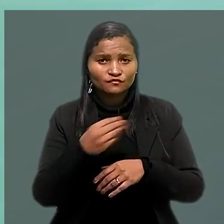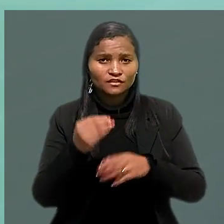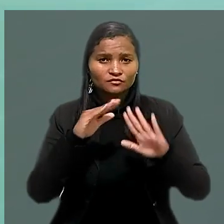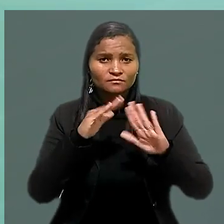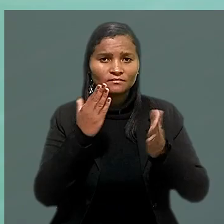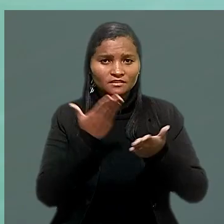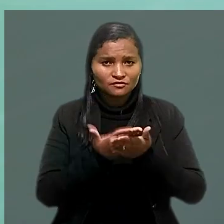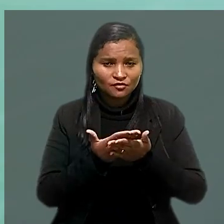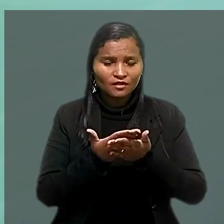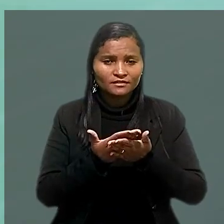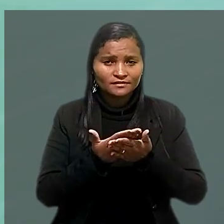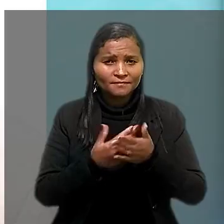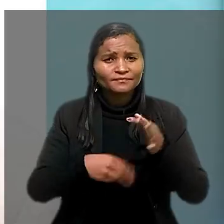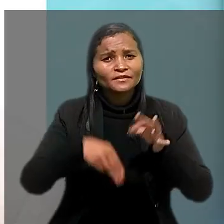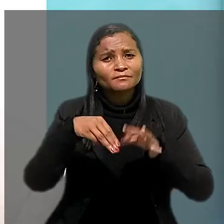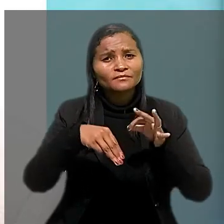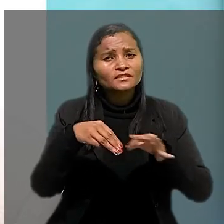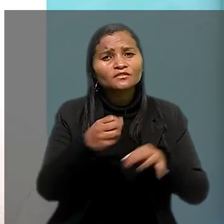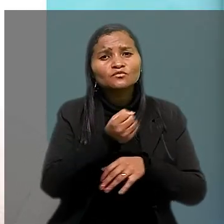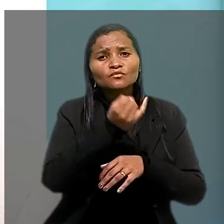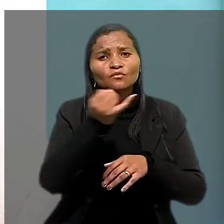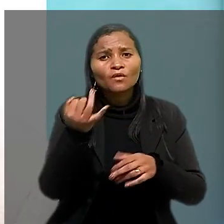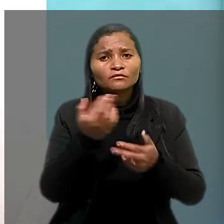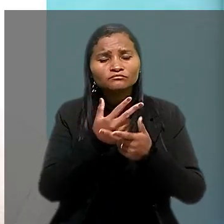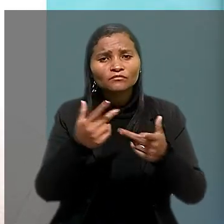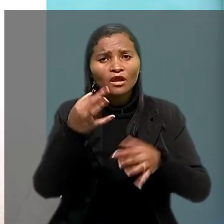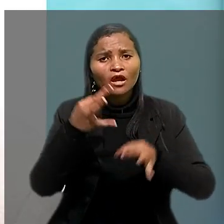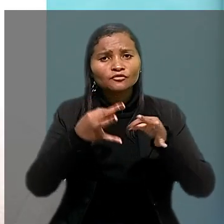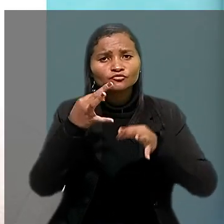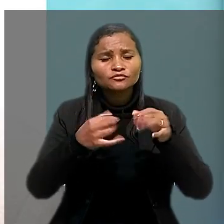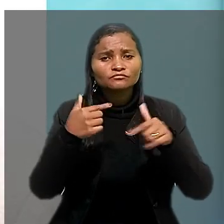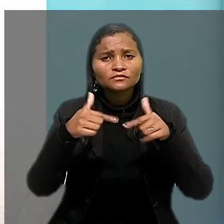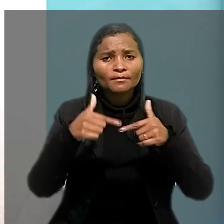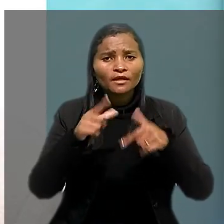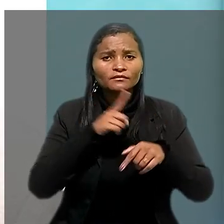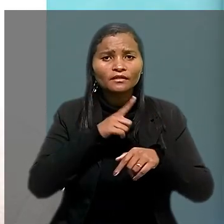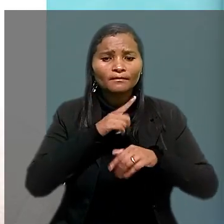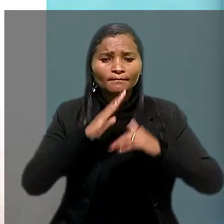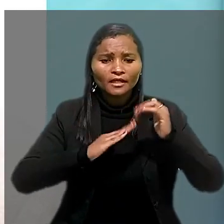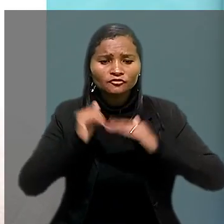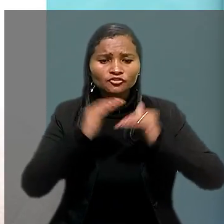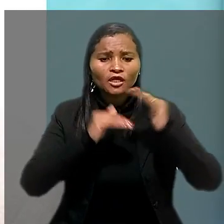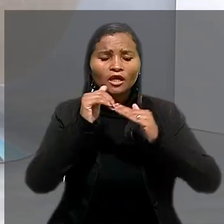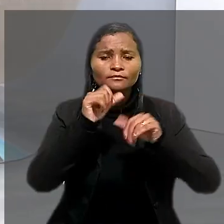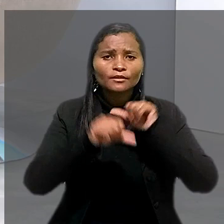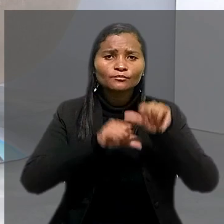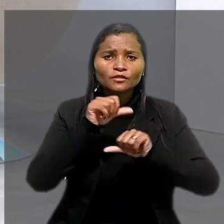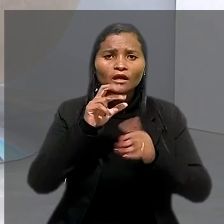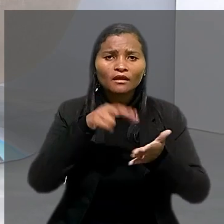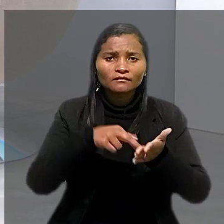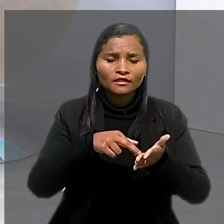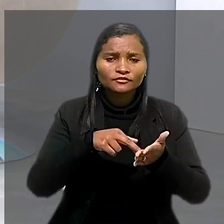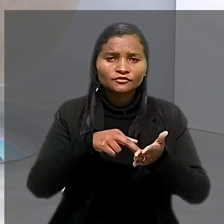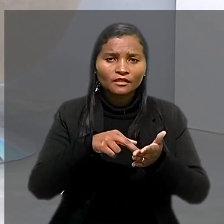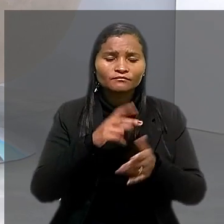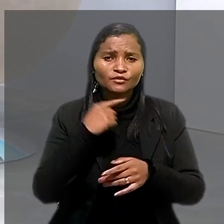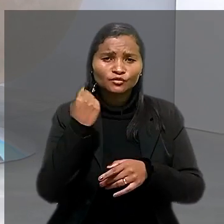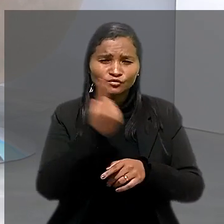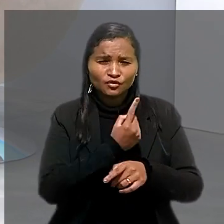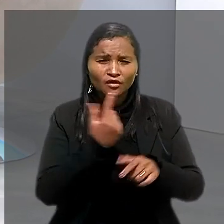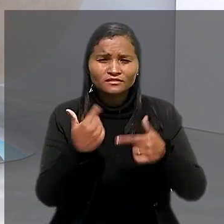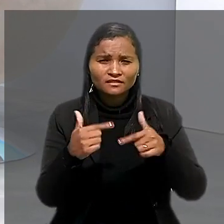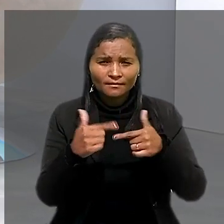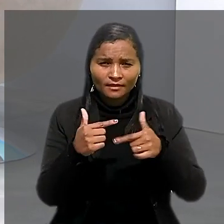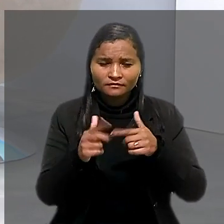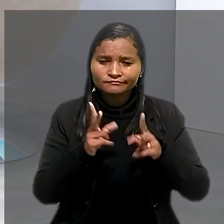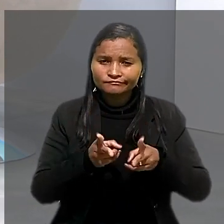seus filhos para as escolas. Ministro, e quais ações a Justiça do Trabalho tem colocado em prática para mudar essa realidade? Sim, nós